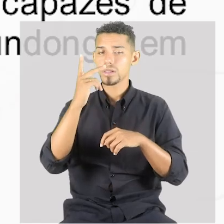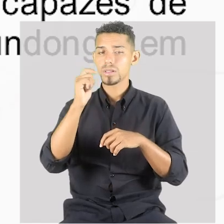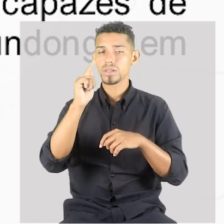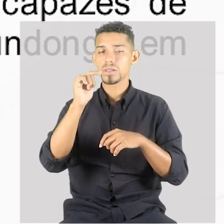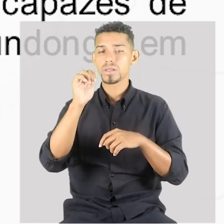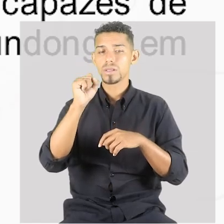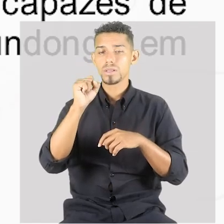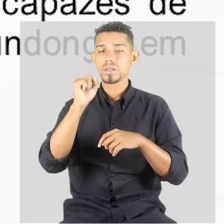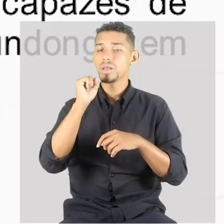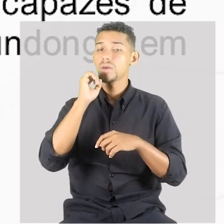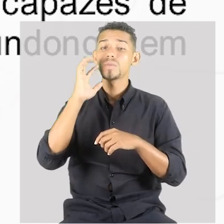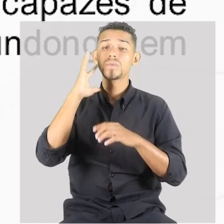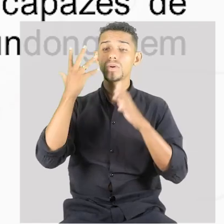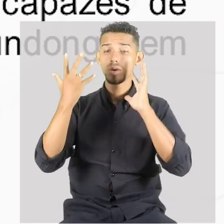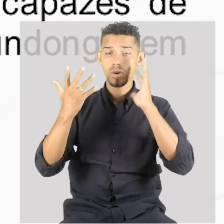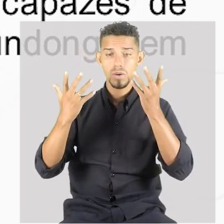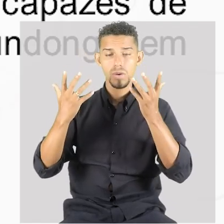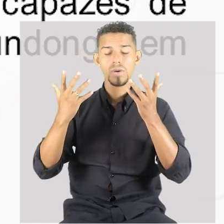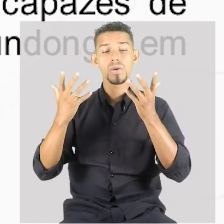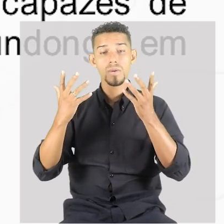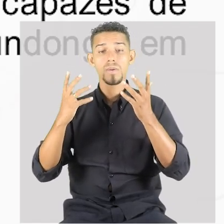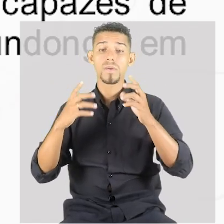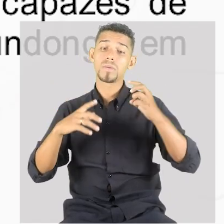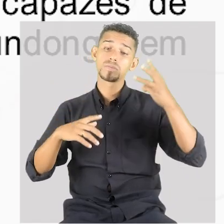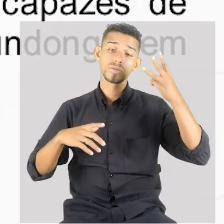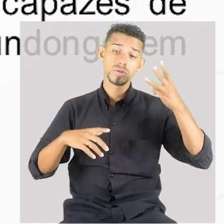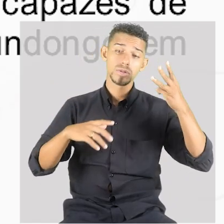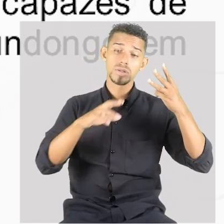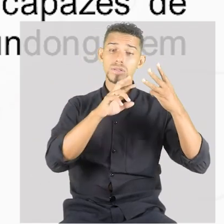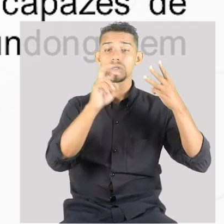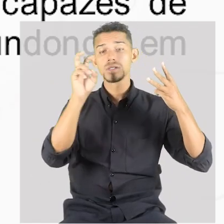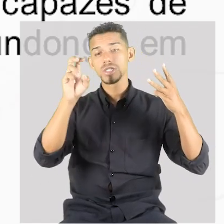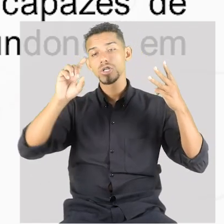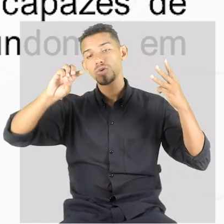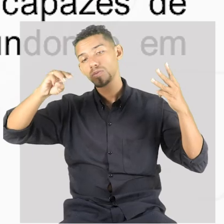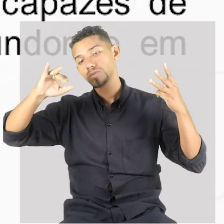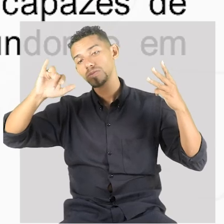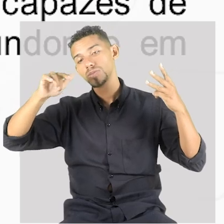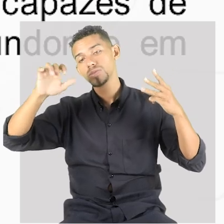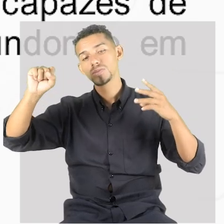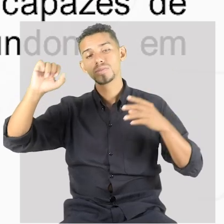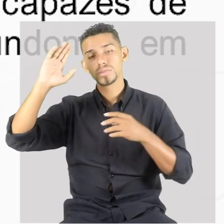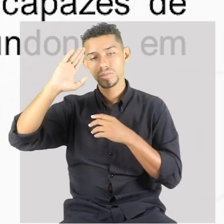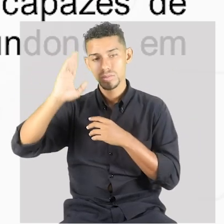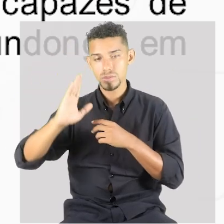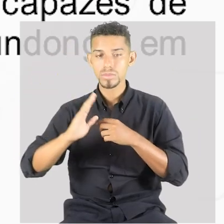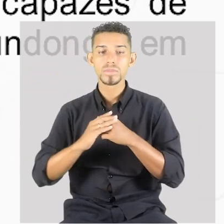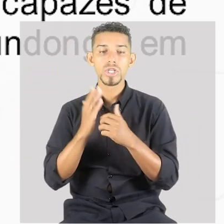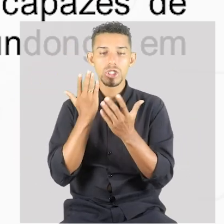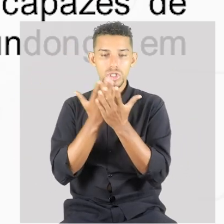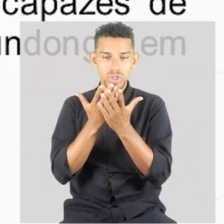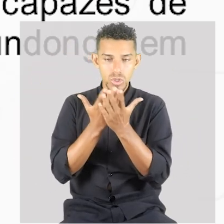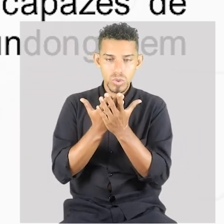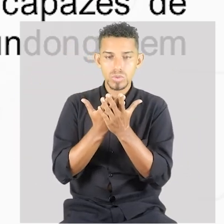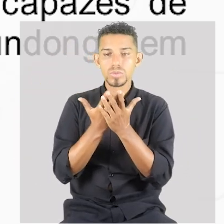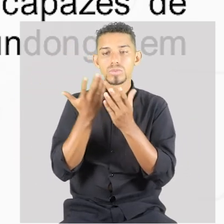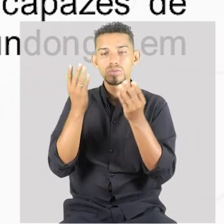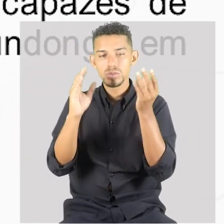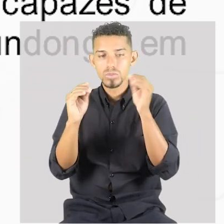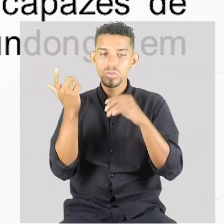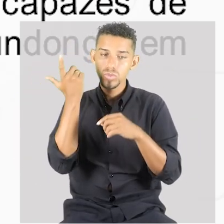enfermidade, que acomete de 3 a 5 milhões de brasileiros. Estudos mostraram que esses compostos